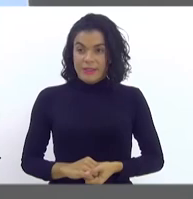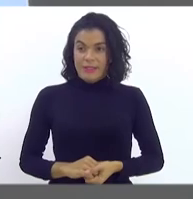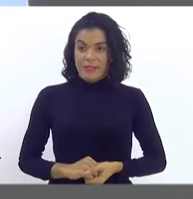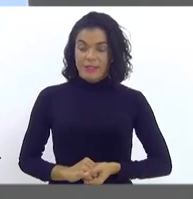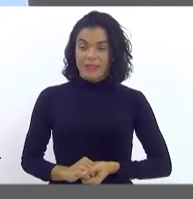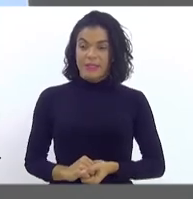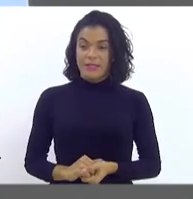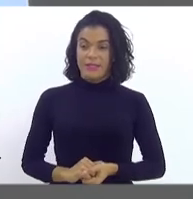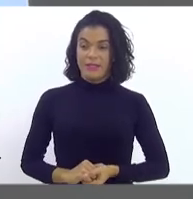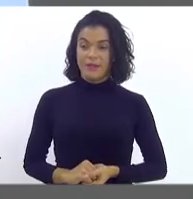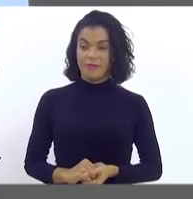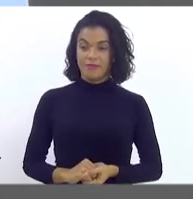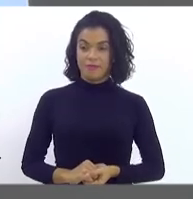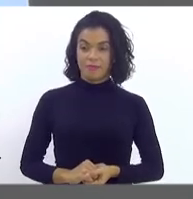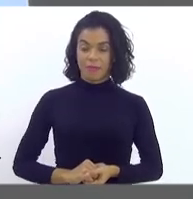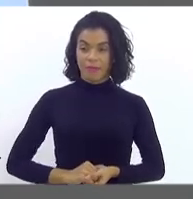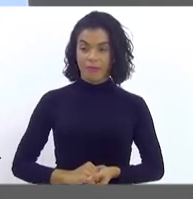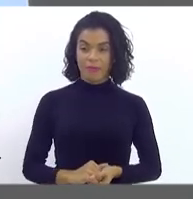Né?